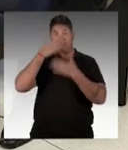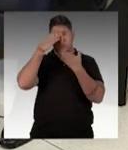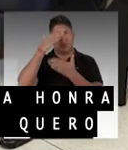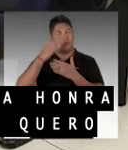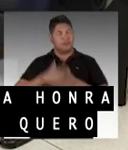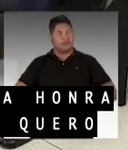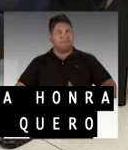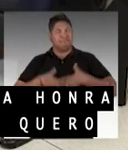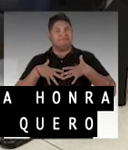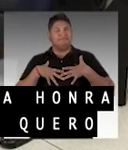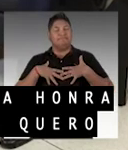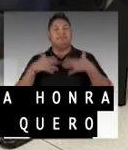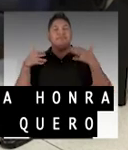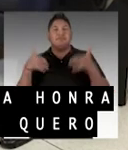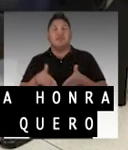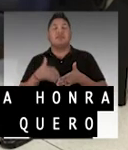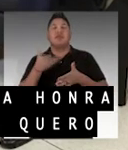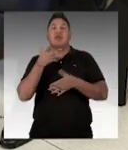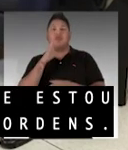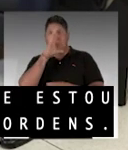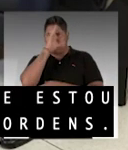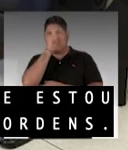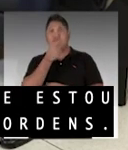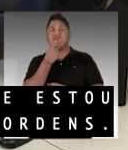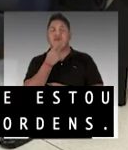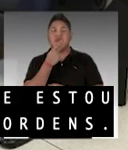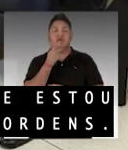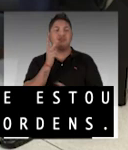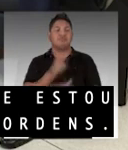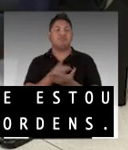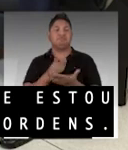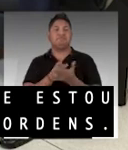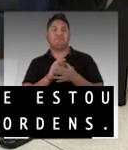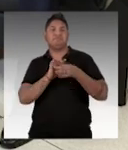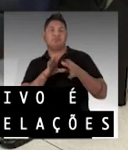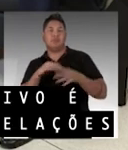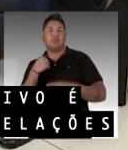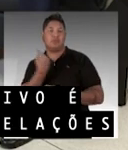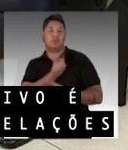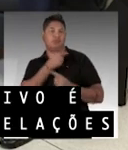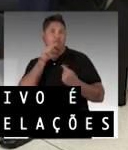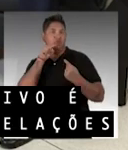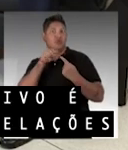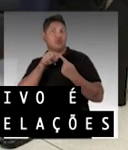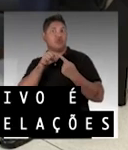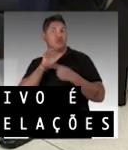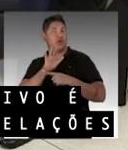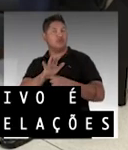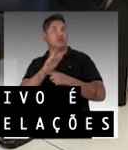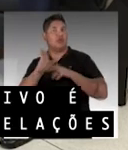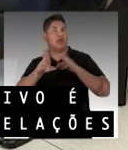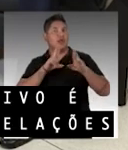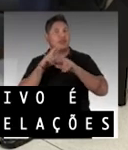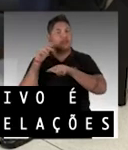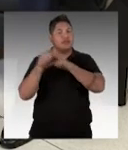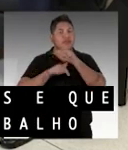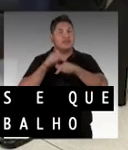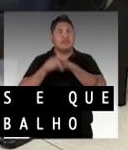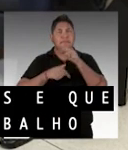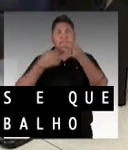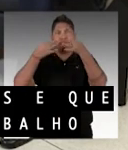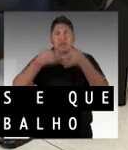que agradeço a honra de participar e quero reforçar que estou sempre às ordens e o nosso objetivo é contribuir para relações de